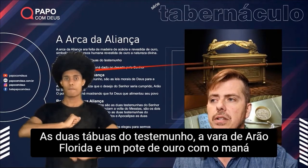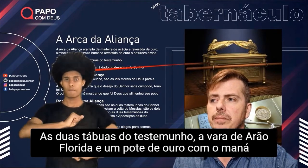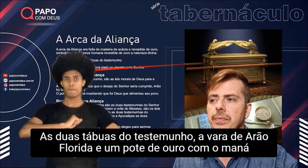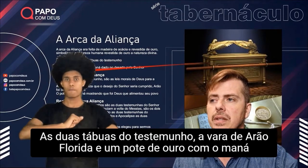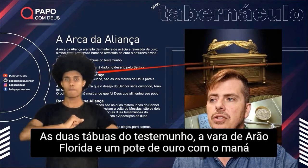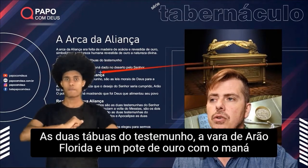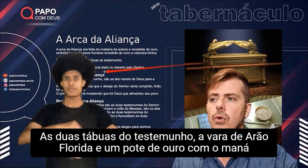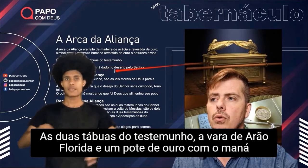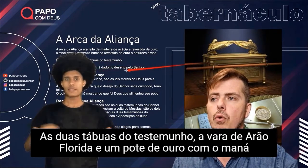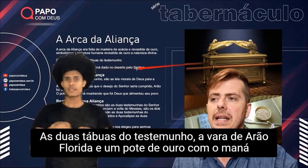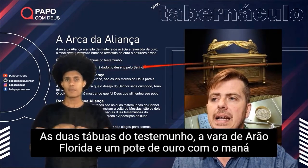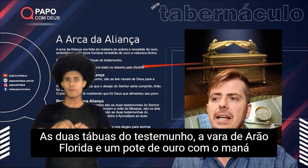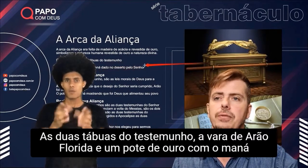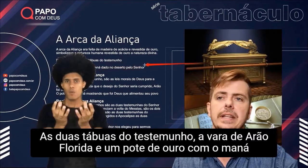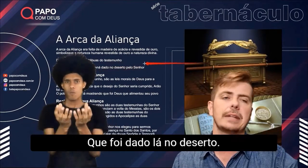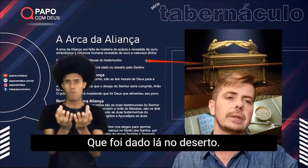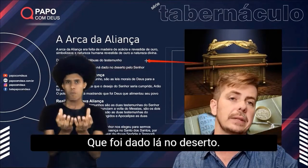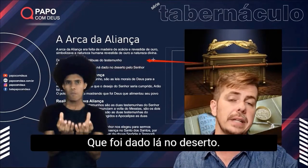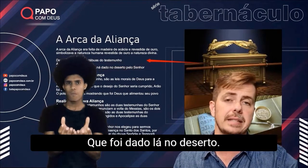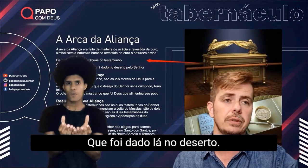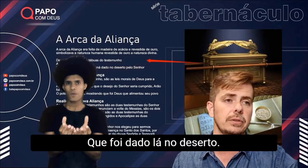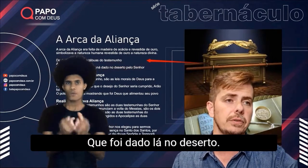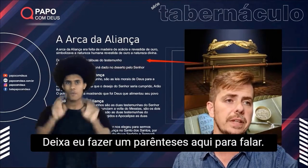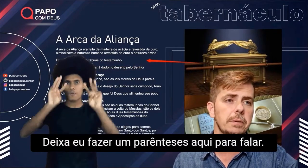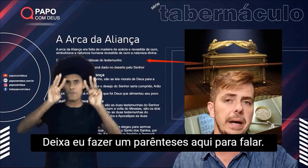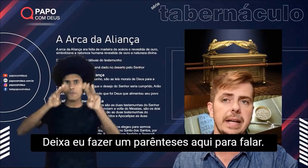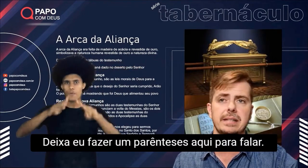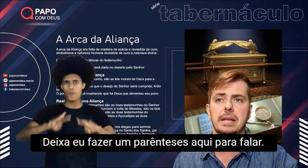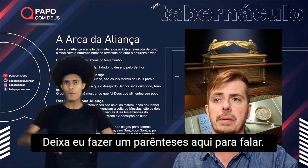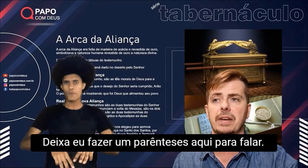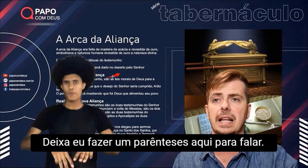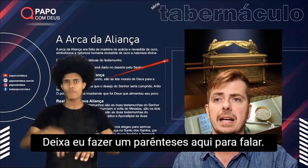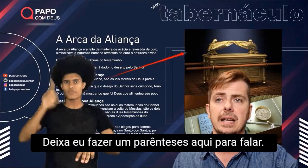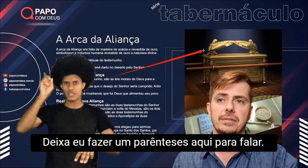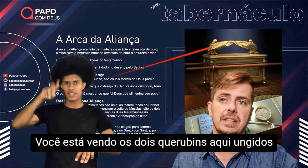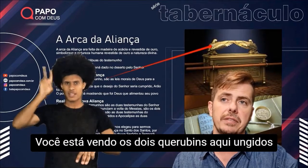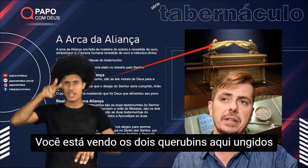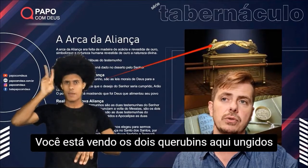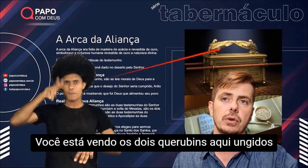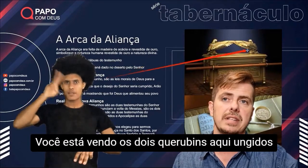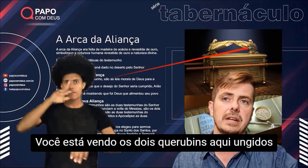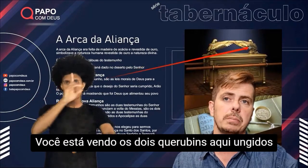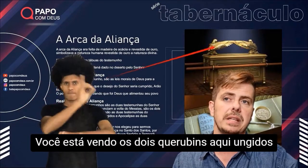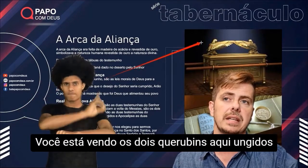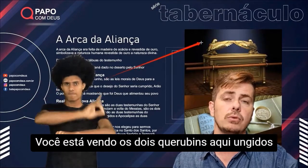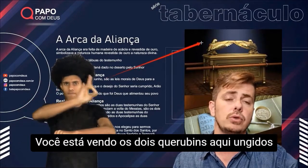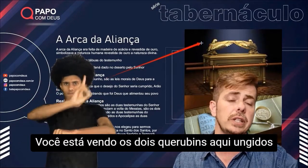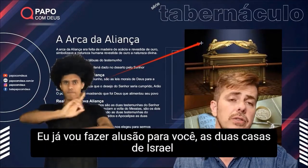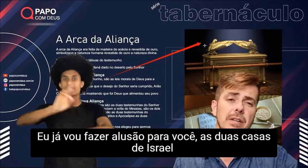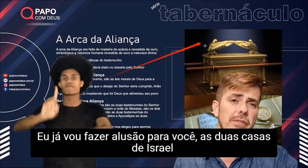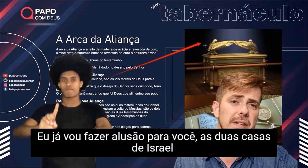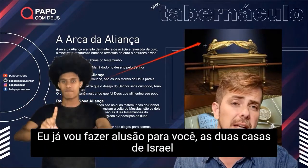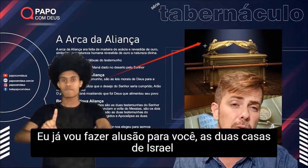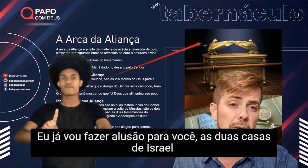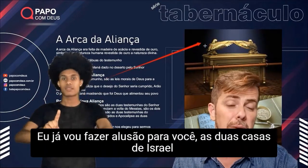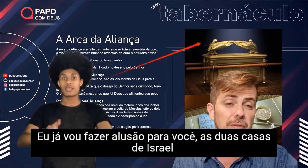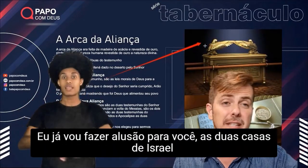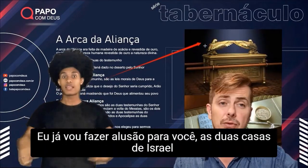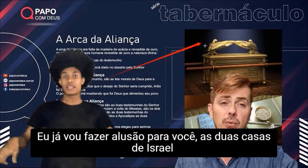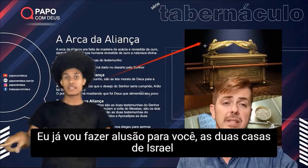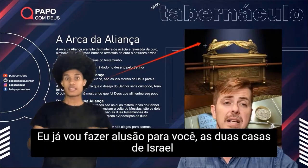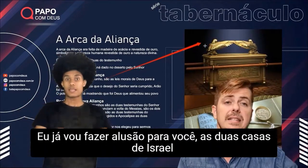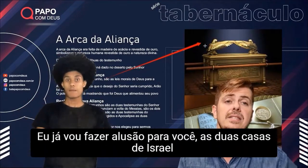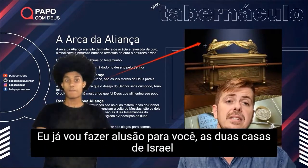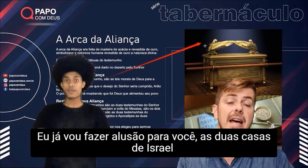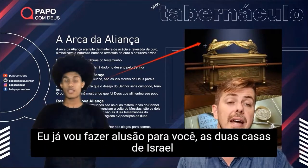um pote de ouro com maná que foi dado lá no deserto. Deixa eu fazer um parênteses aqui para falar, você está vendo os 2 querubins aqui ungidos, eu já vou fazer alusão para